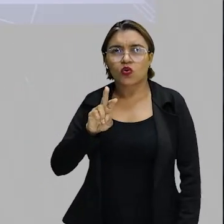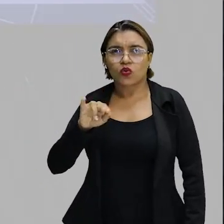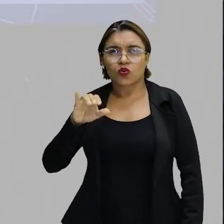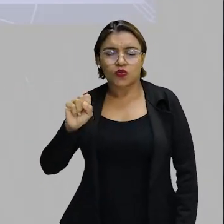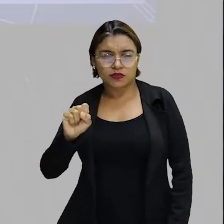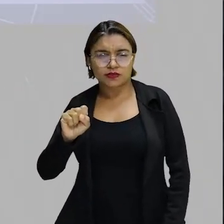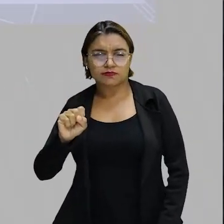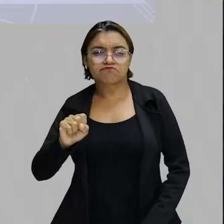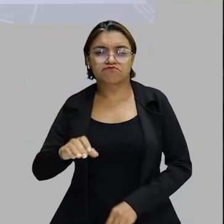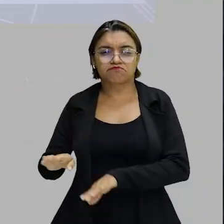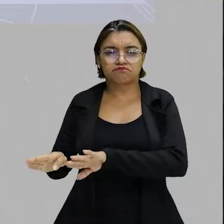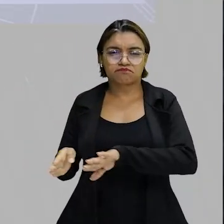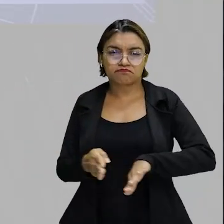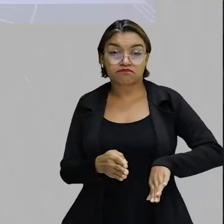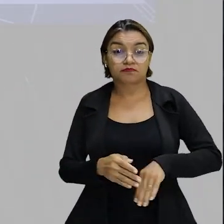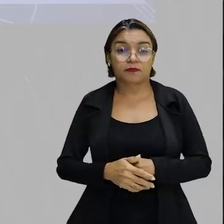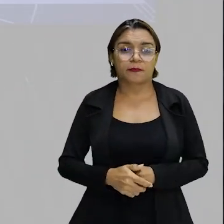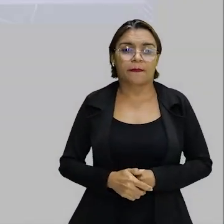presente aqui para nós.